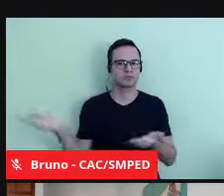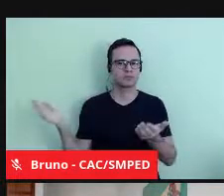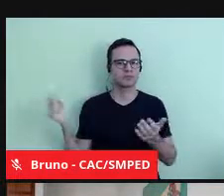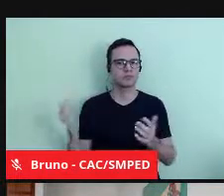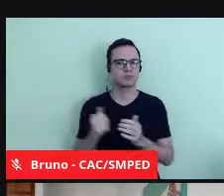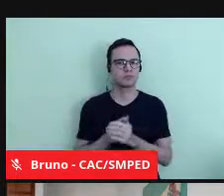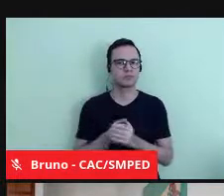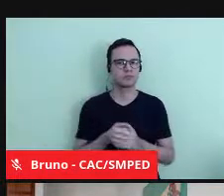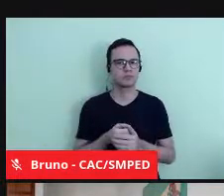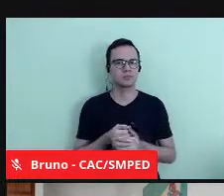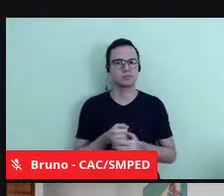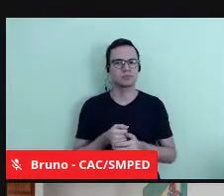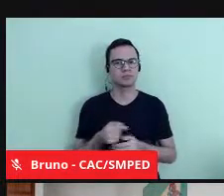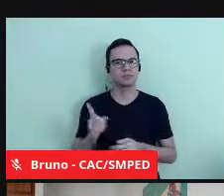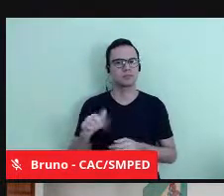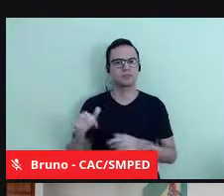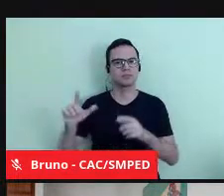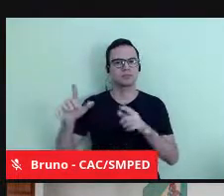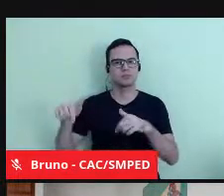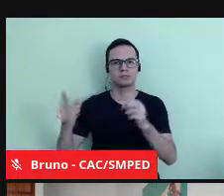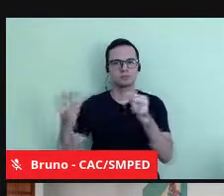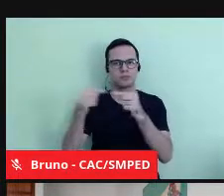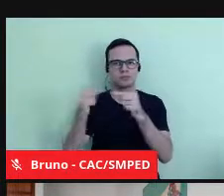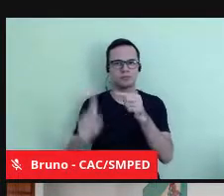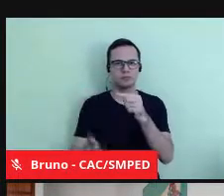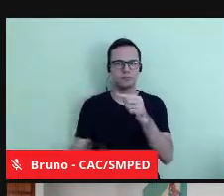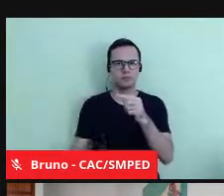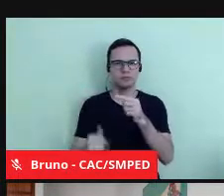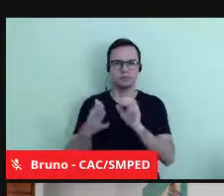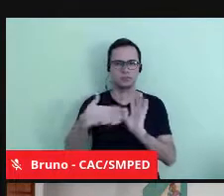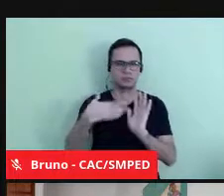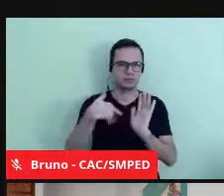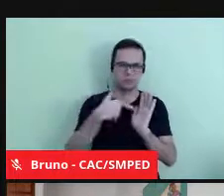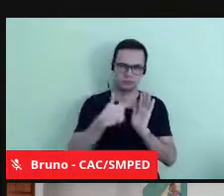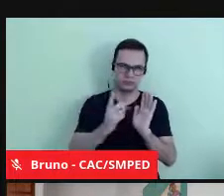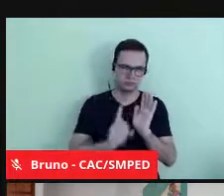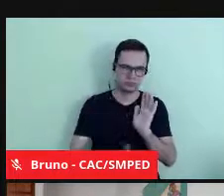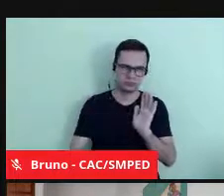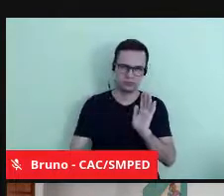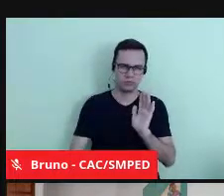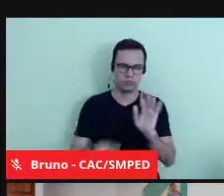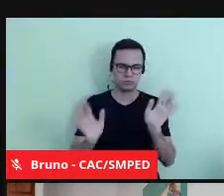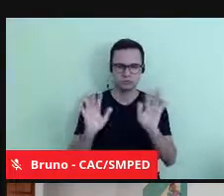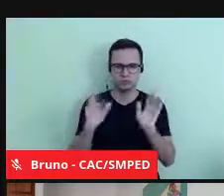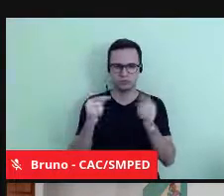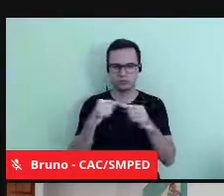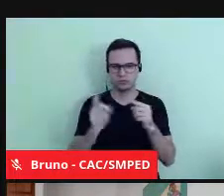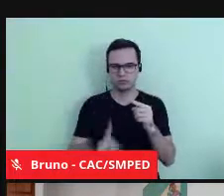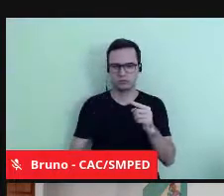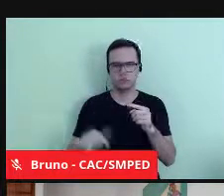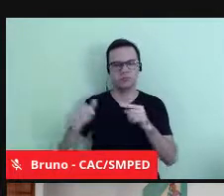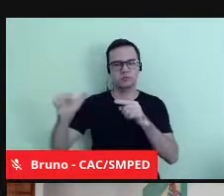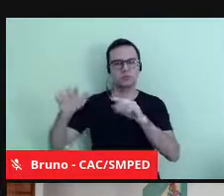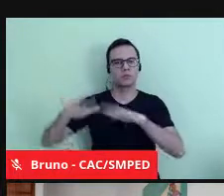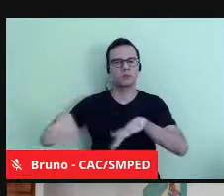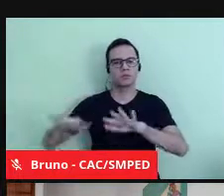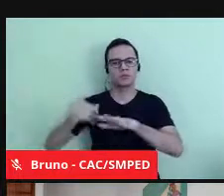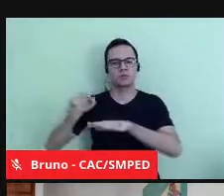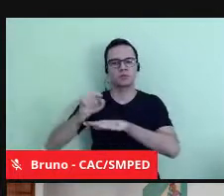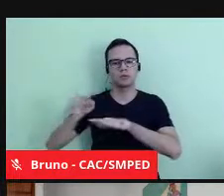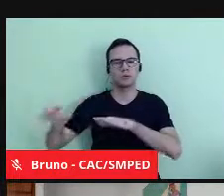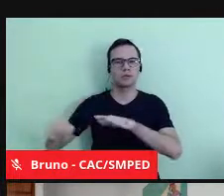está na hegemonia da literatura, né? No mainstream da literatura, é uma galera periférica que está